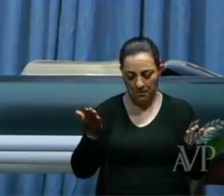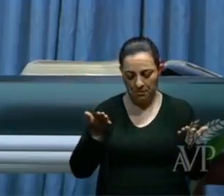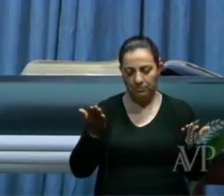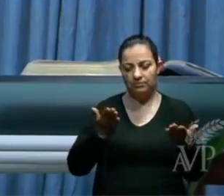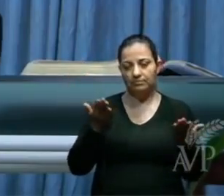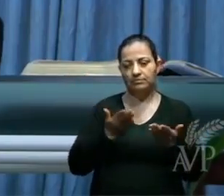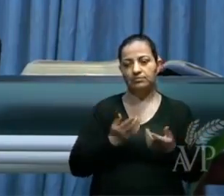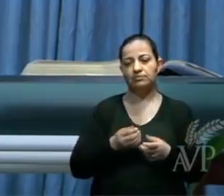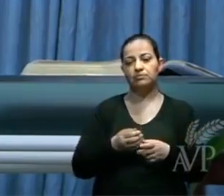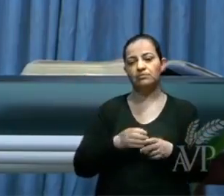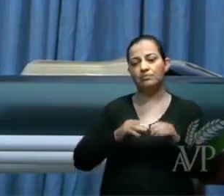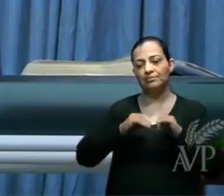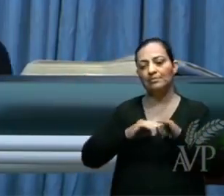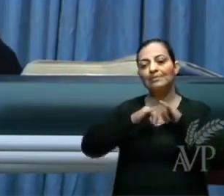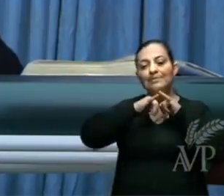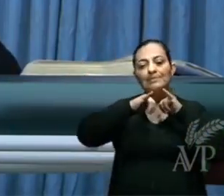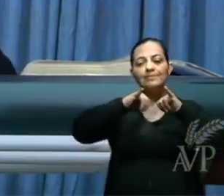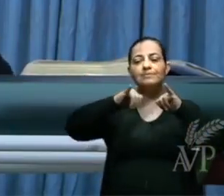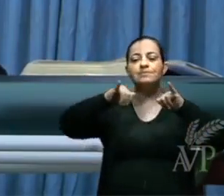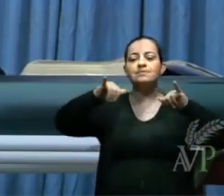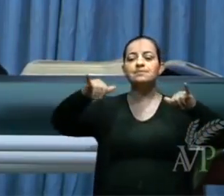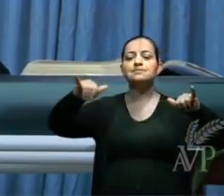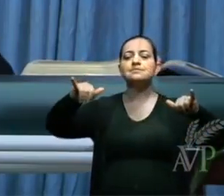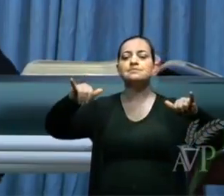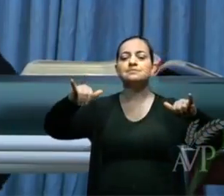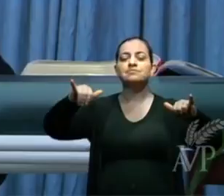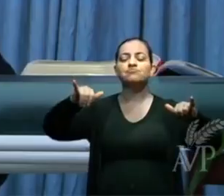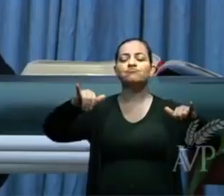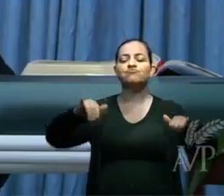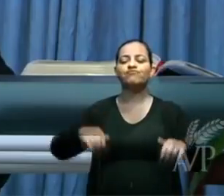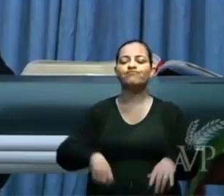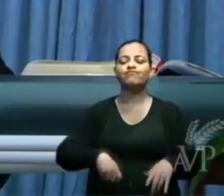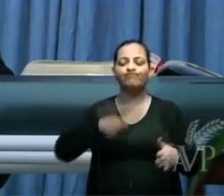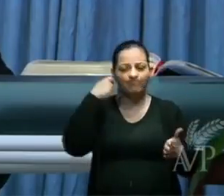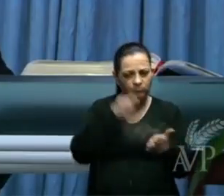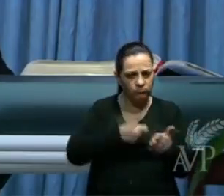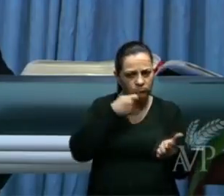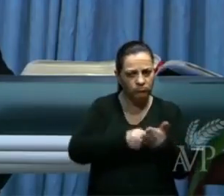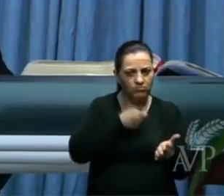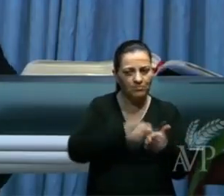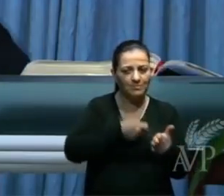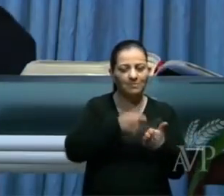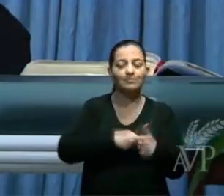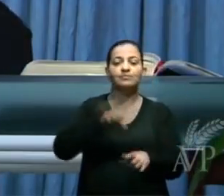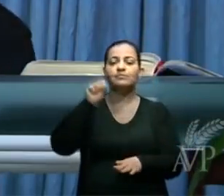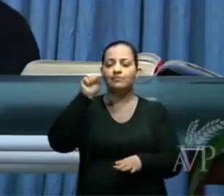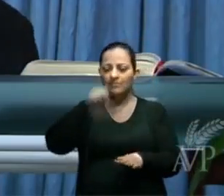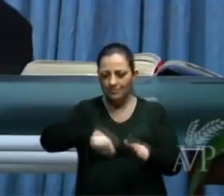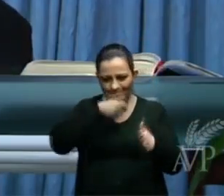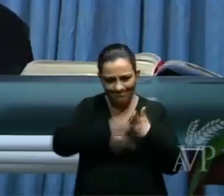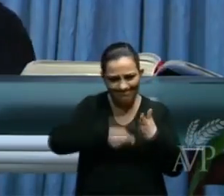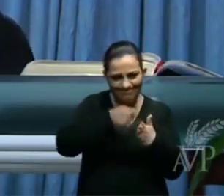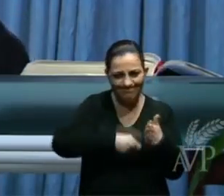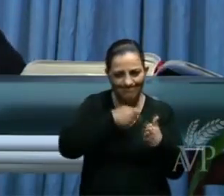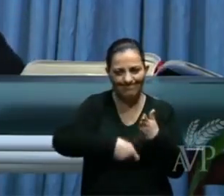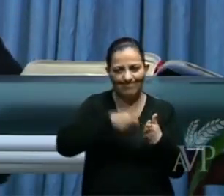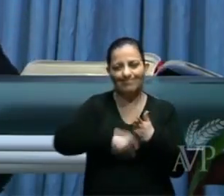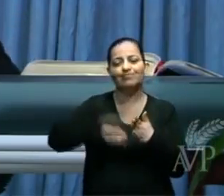que a mensagem ela corta ela rala